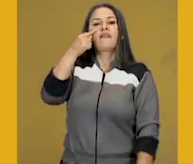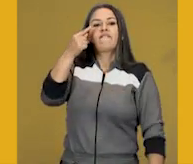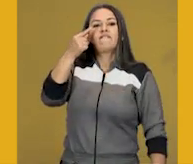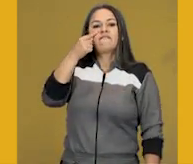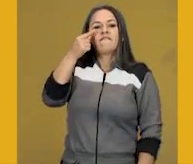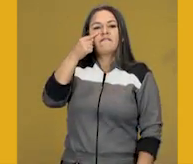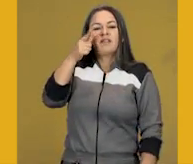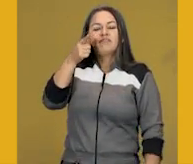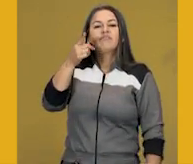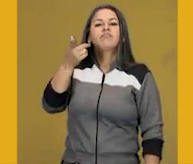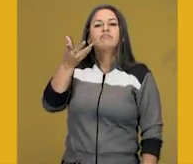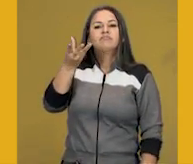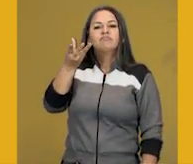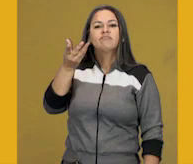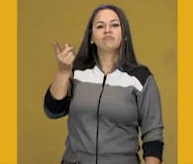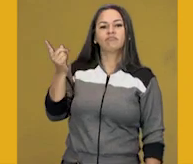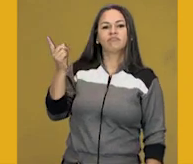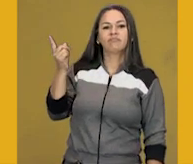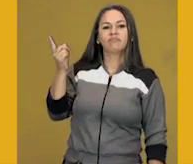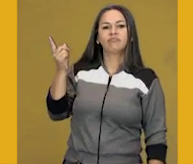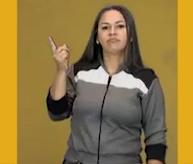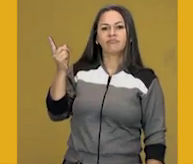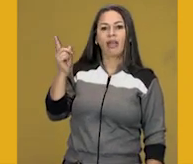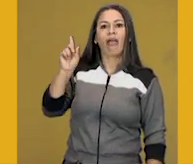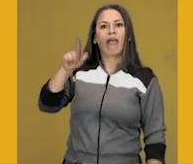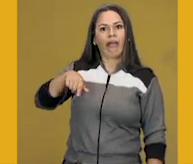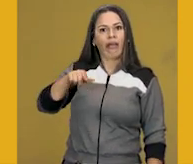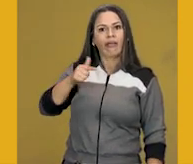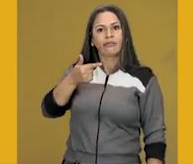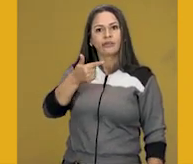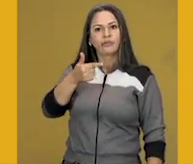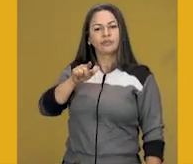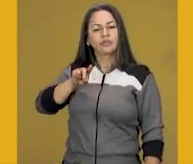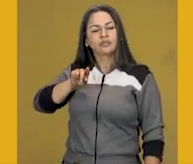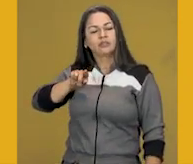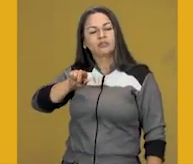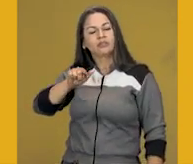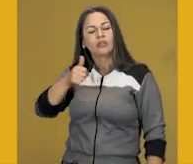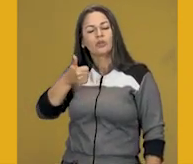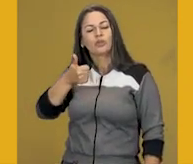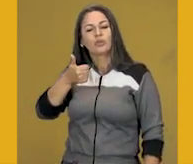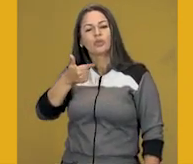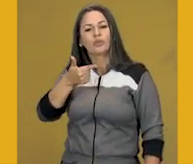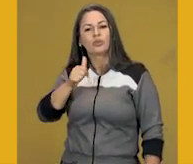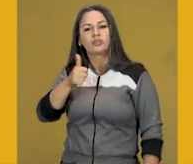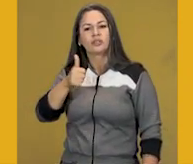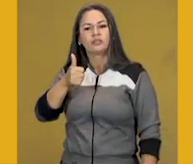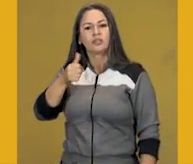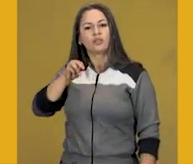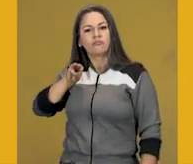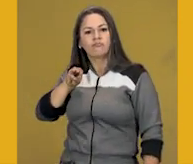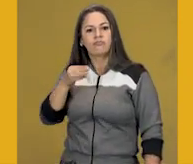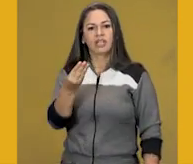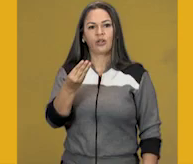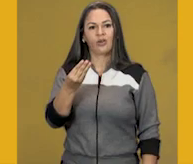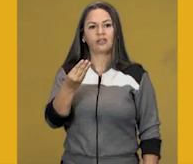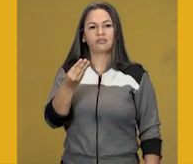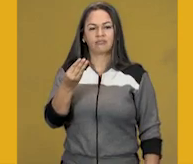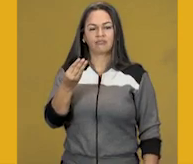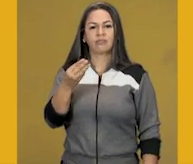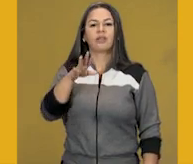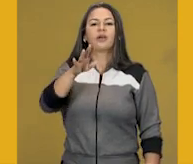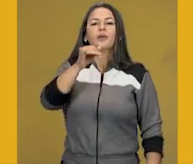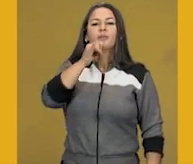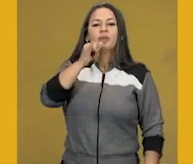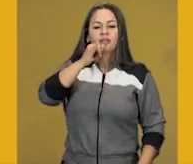visualizar melhor. Isso é 211 milhões. O planeta Terra, ele tem cerca de 7,8